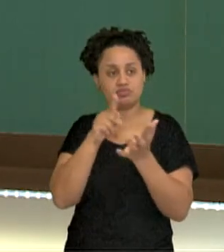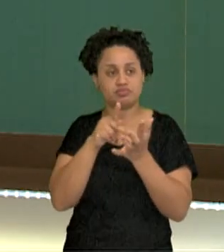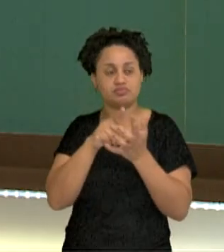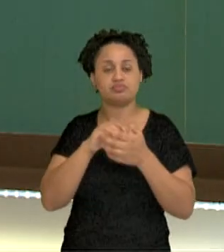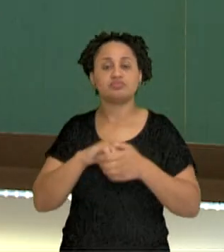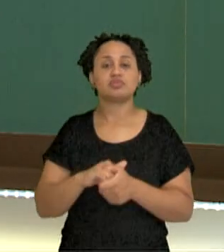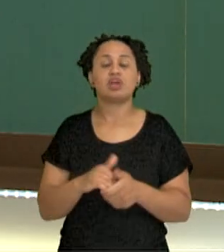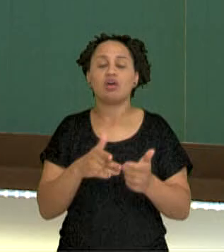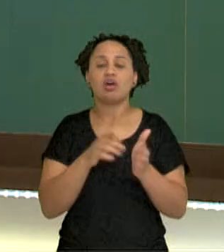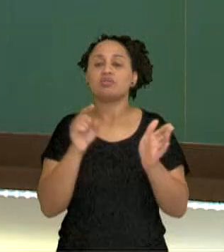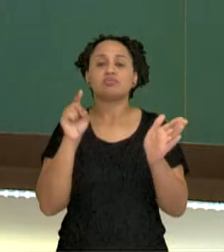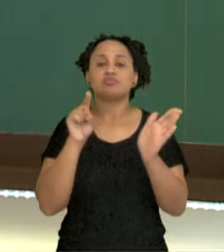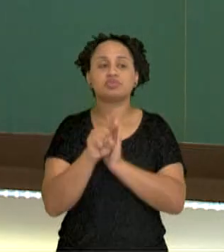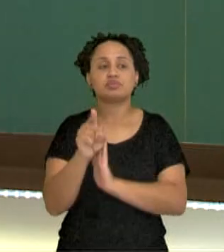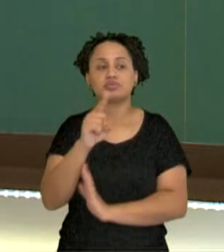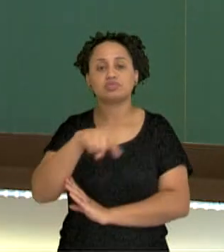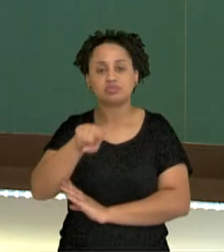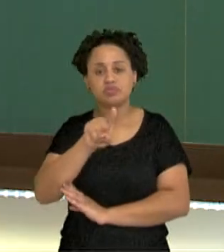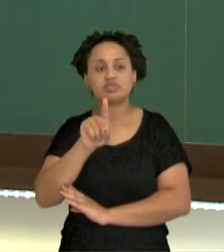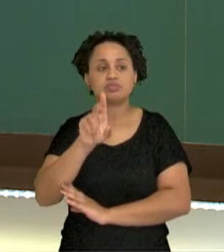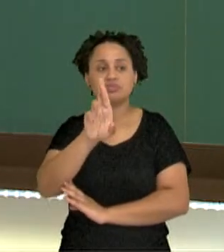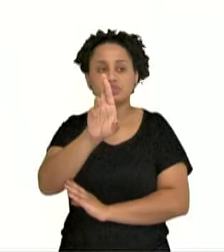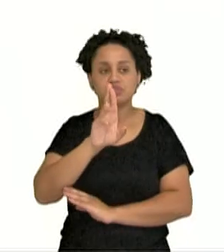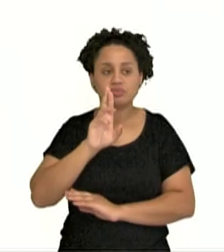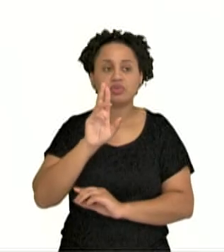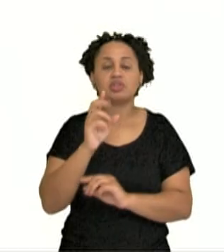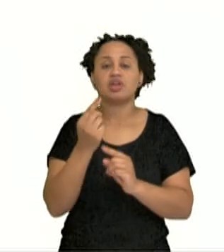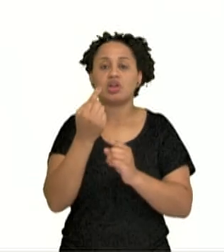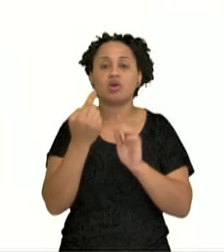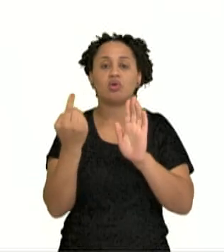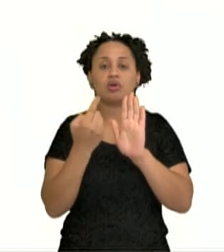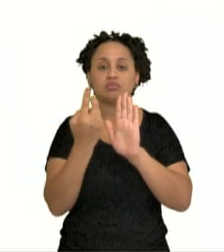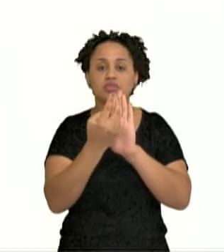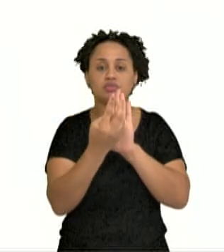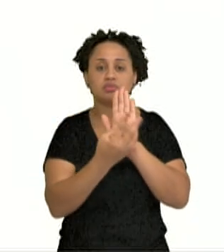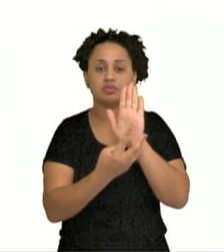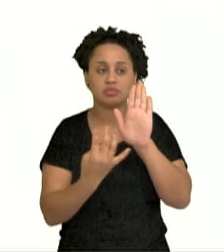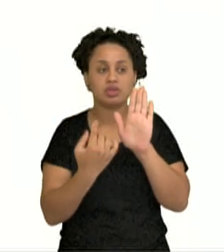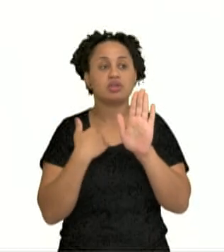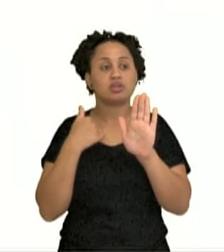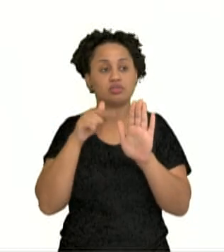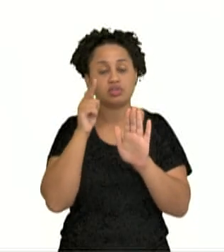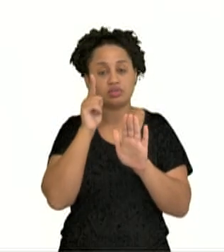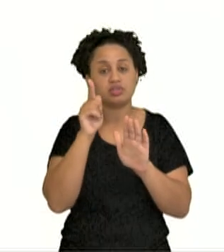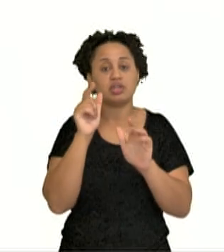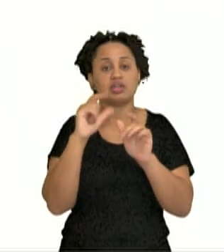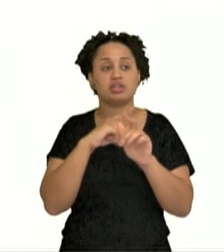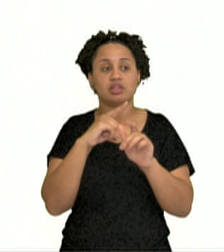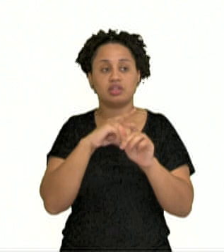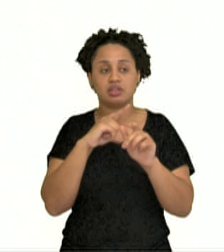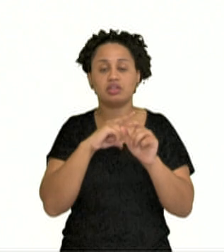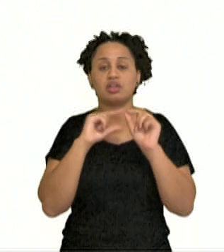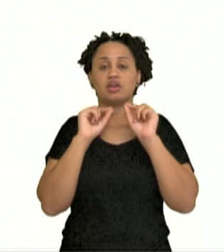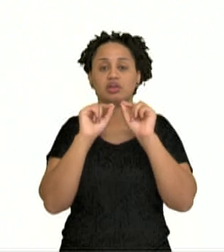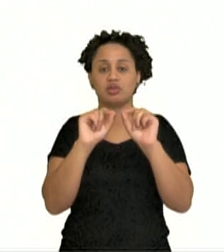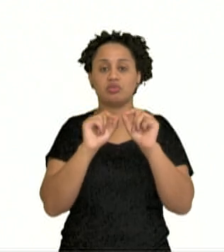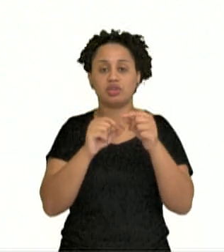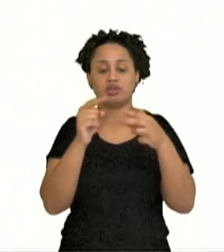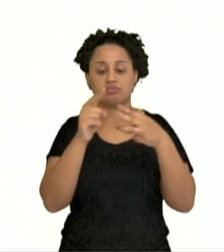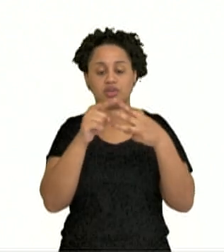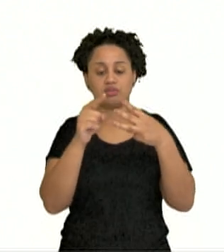eu deixo esse quiz para vocês me dizerem em qual quadrante que vocês podem ter simultaneamente